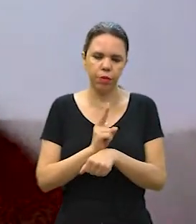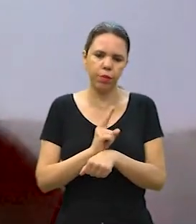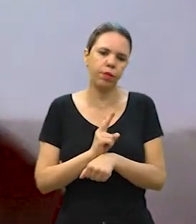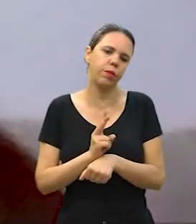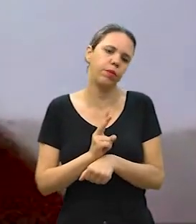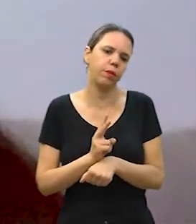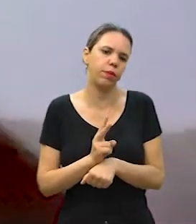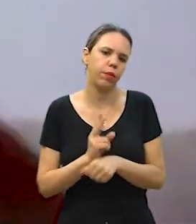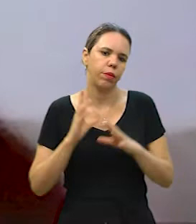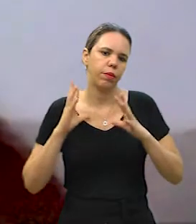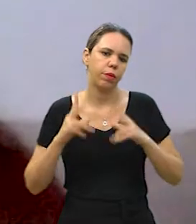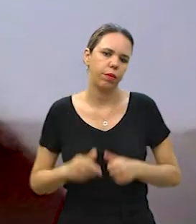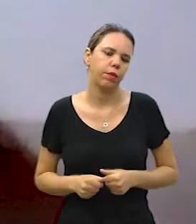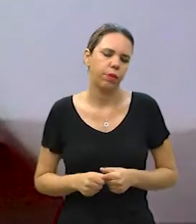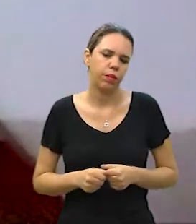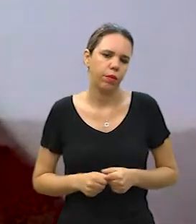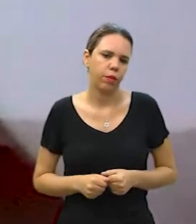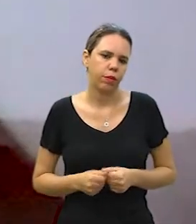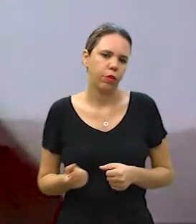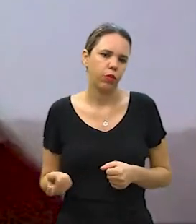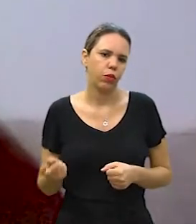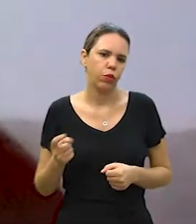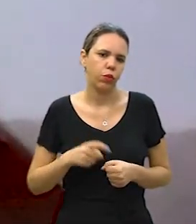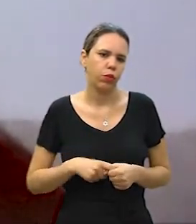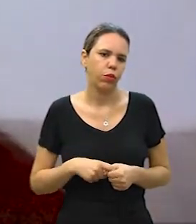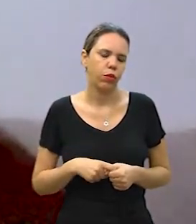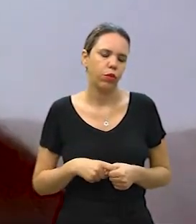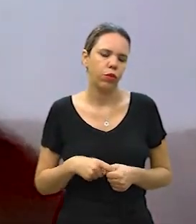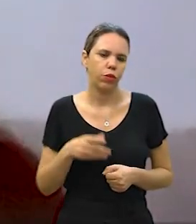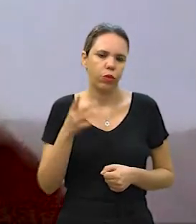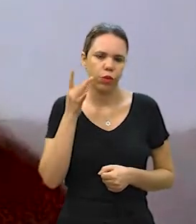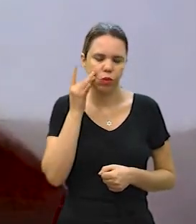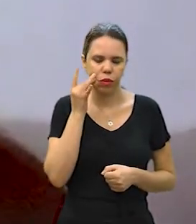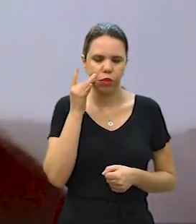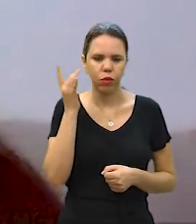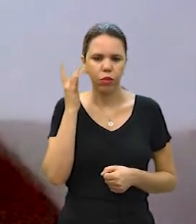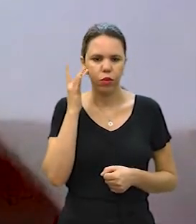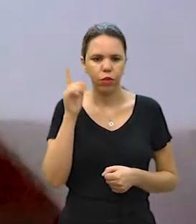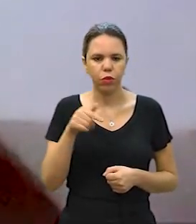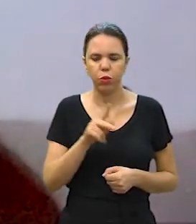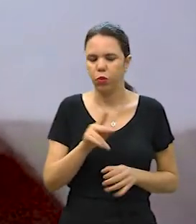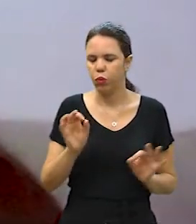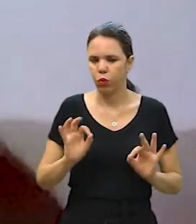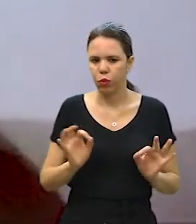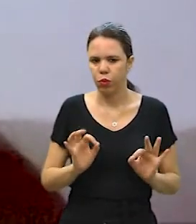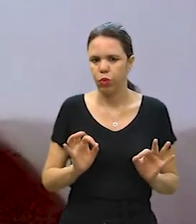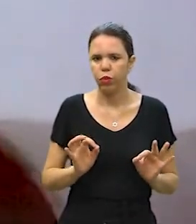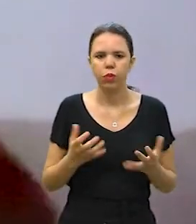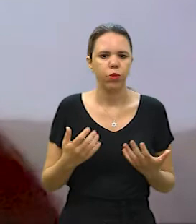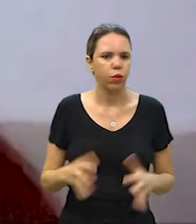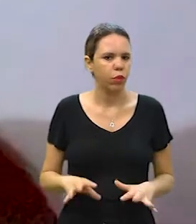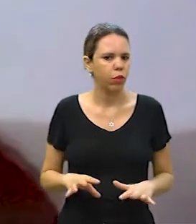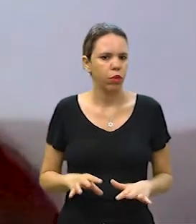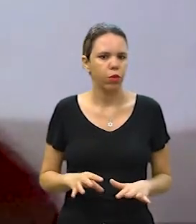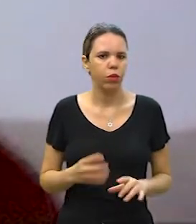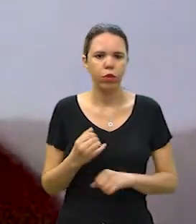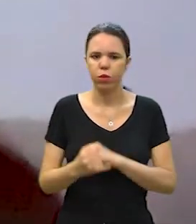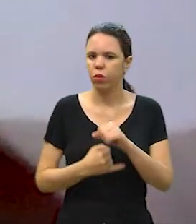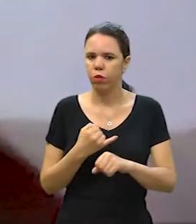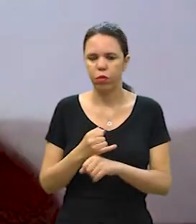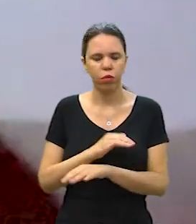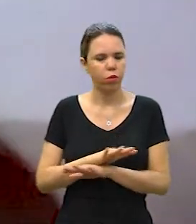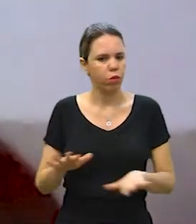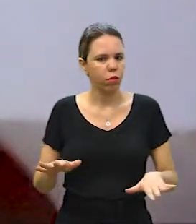condições sanitárias para o retorno das atividades presenciais. Eu acho assim que nenhum professor ou professora quer se manter online mais,